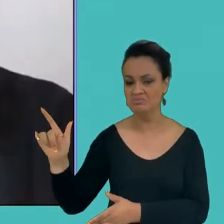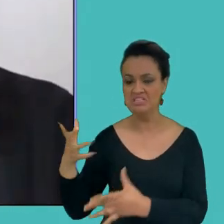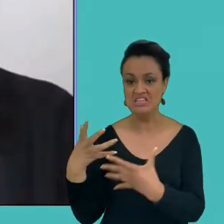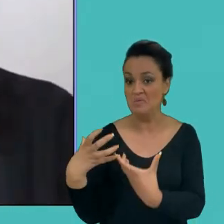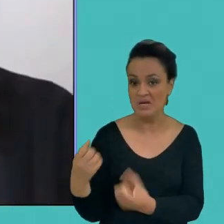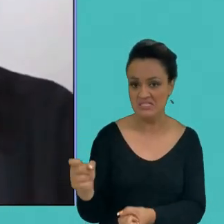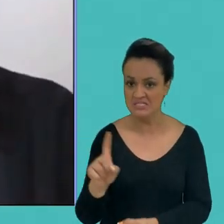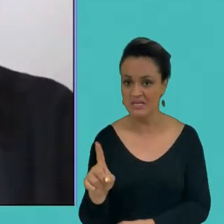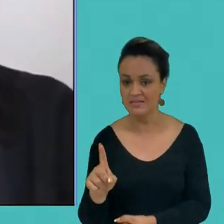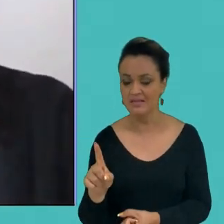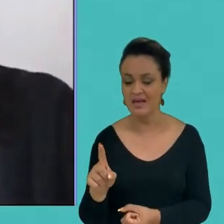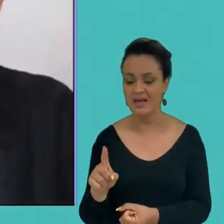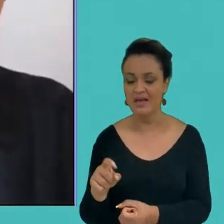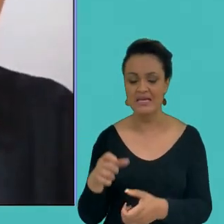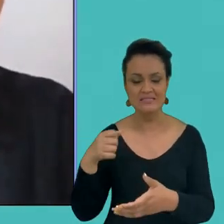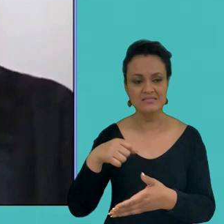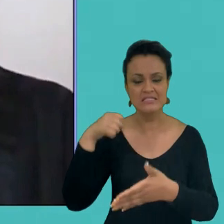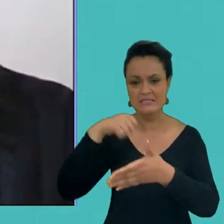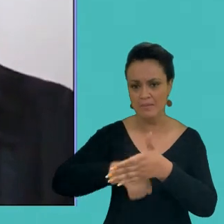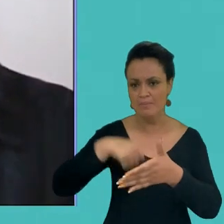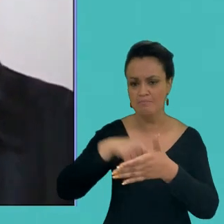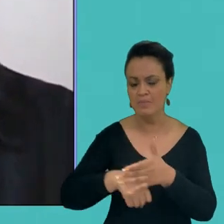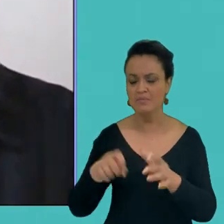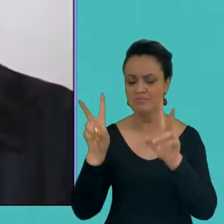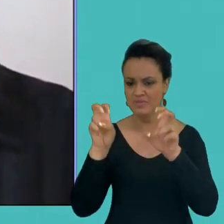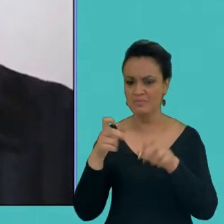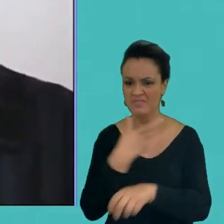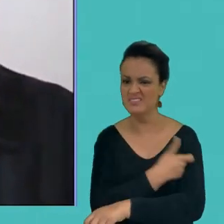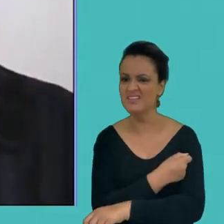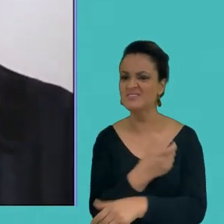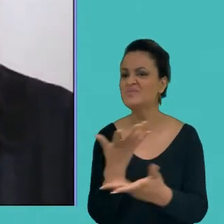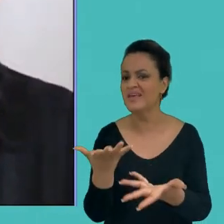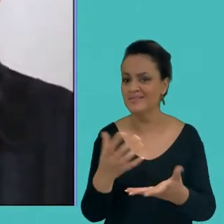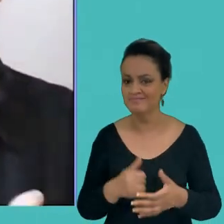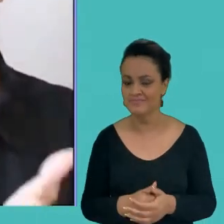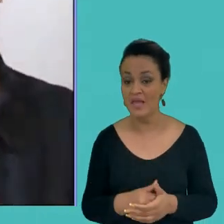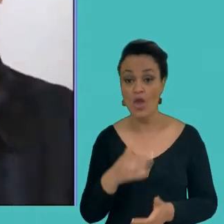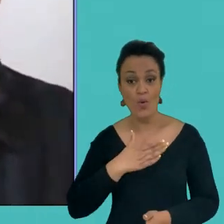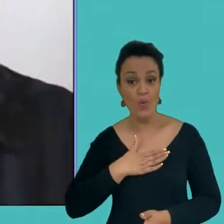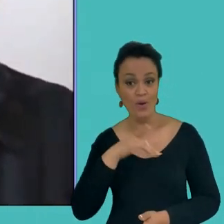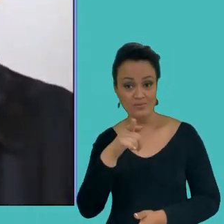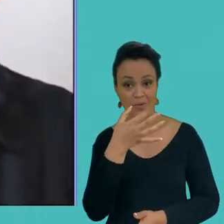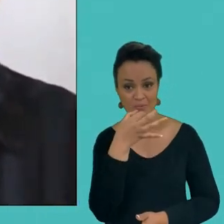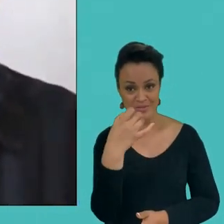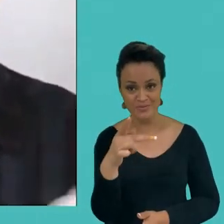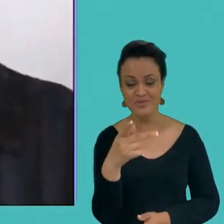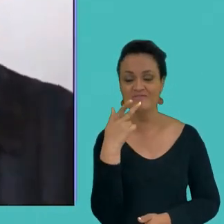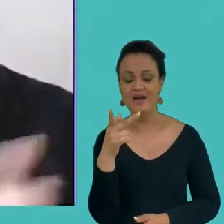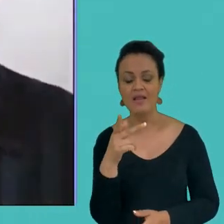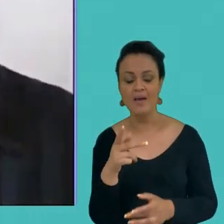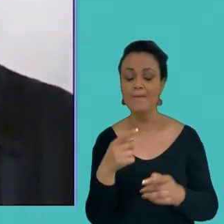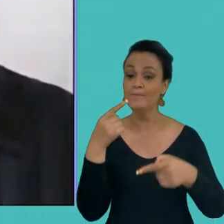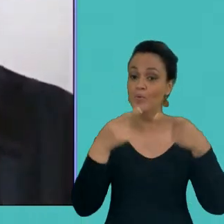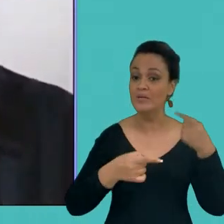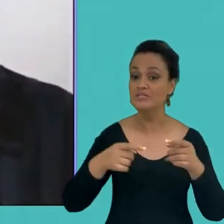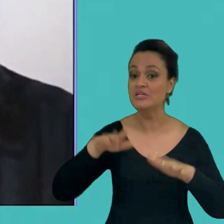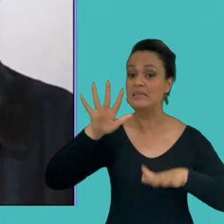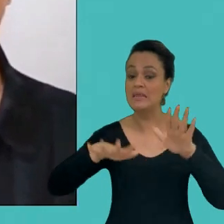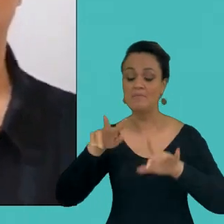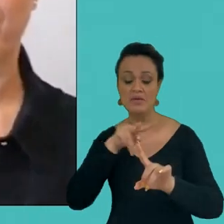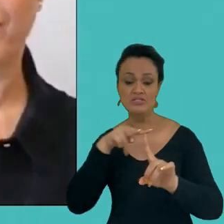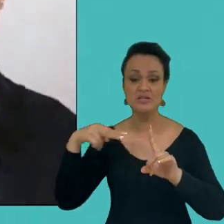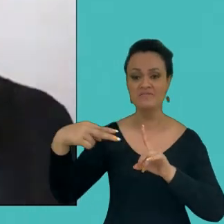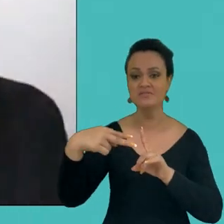da vacinação? Eu gosto muito, William, da sua frase. Política é percepção. Qual a sua percepção, William